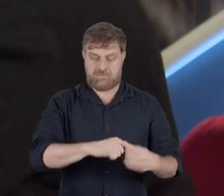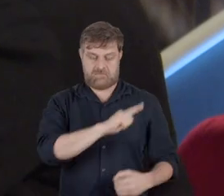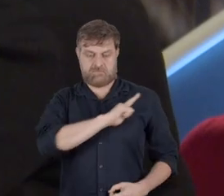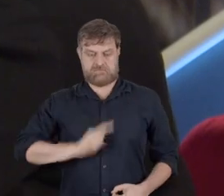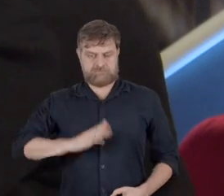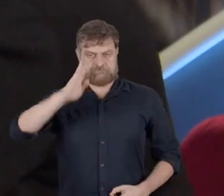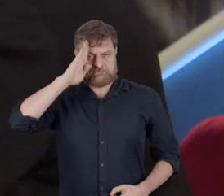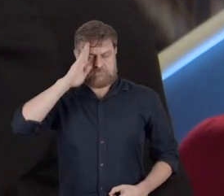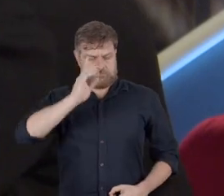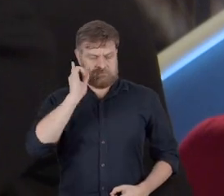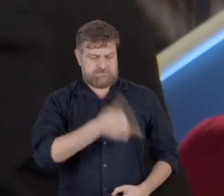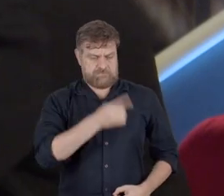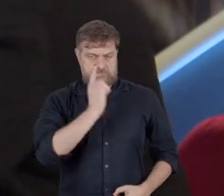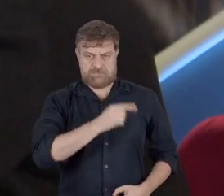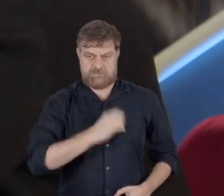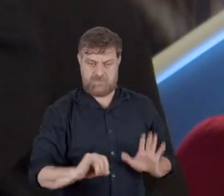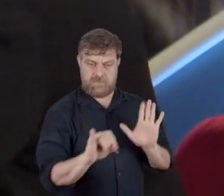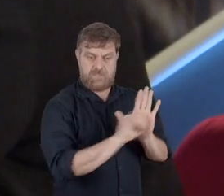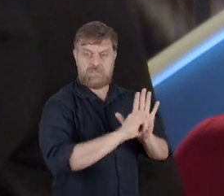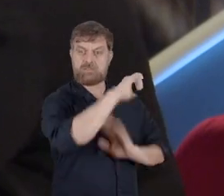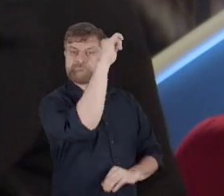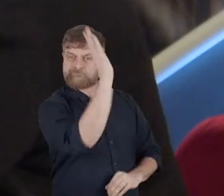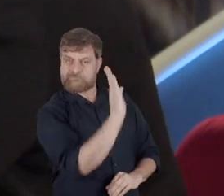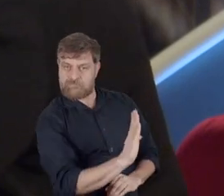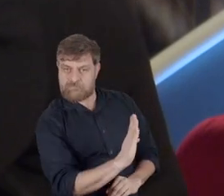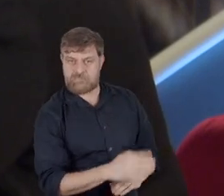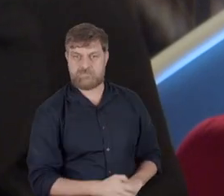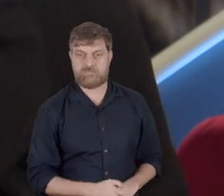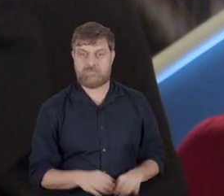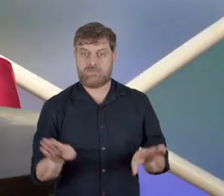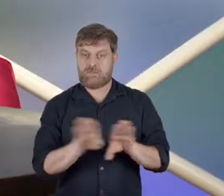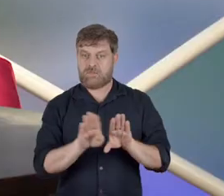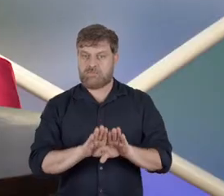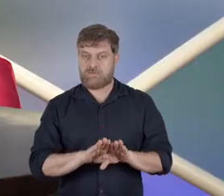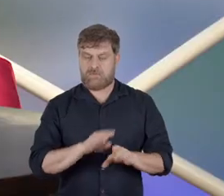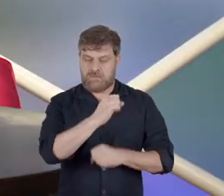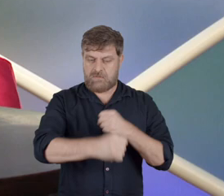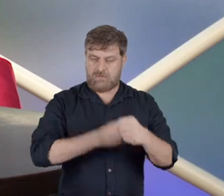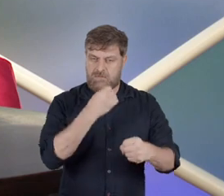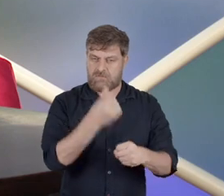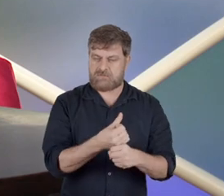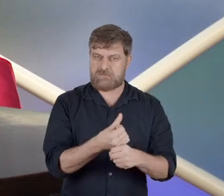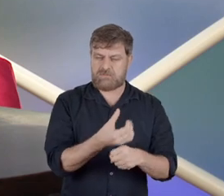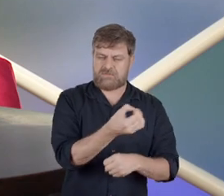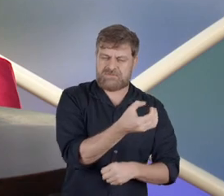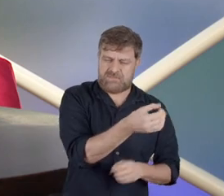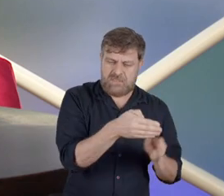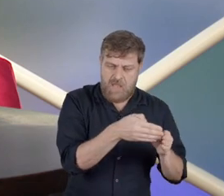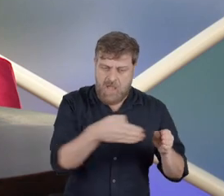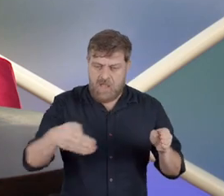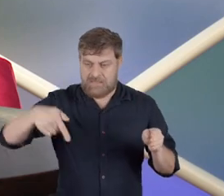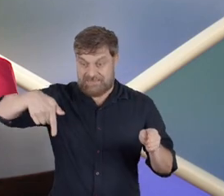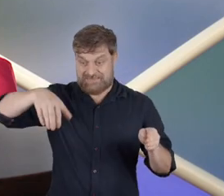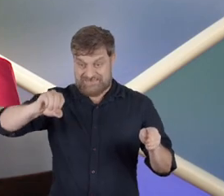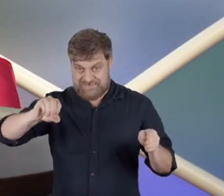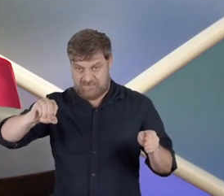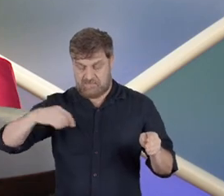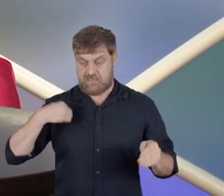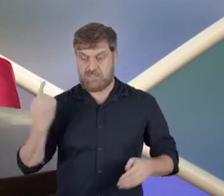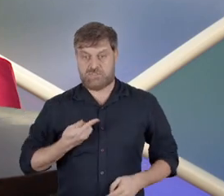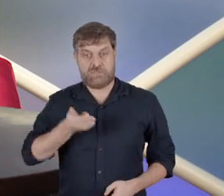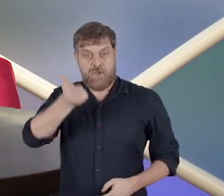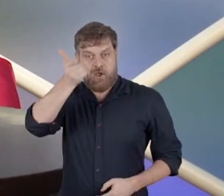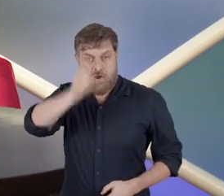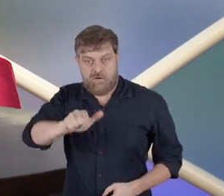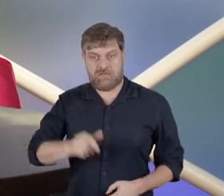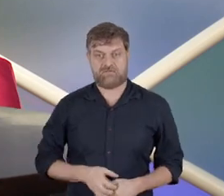retomada pelo Estado autoritário como uma política identitária no Brasil. Não por acaso, gente, nos anos final dos anos 60 e nos anos